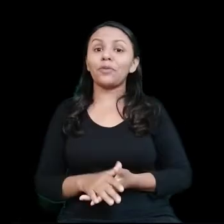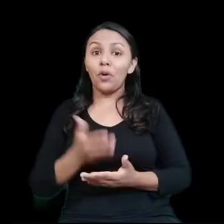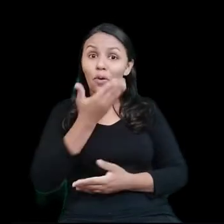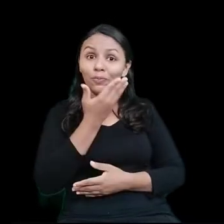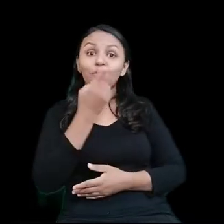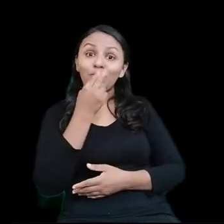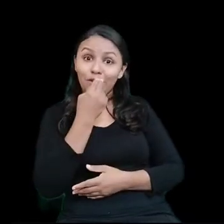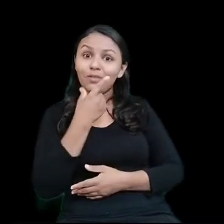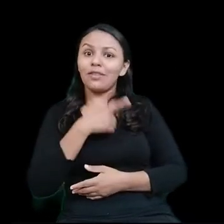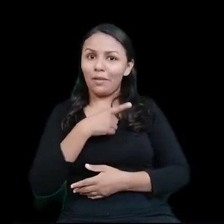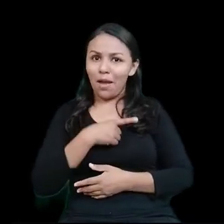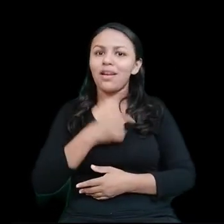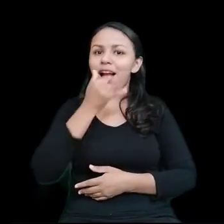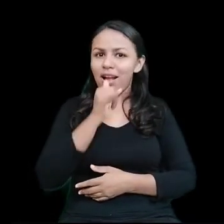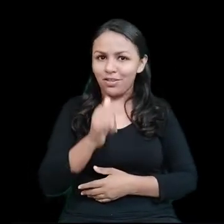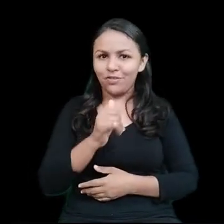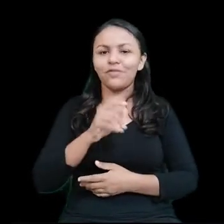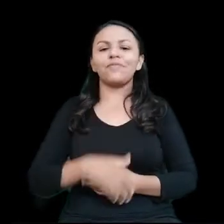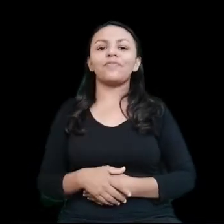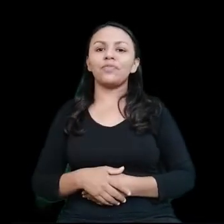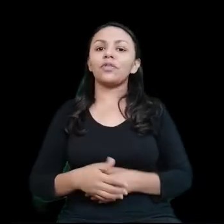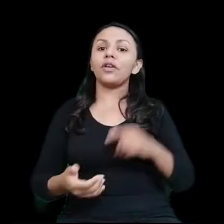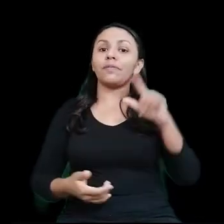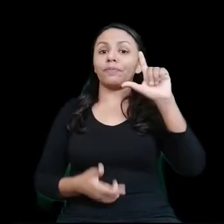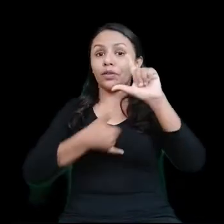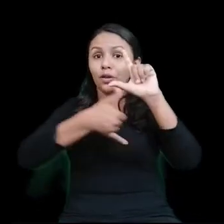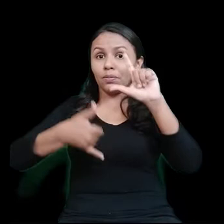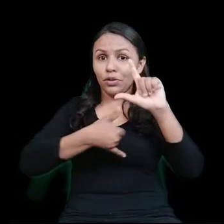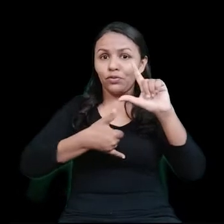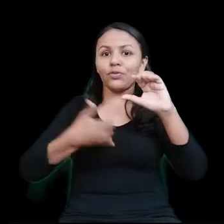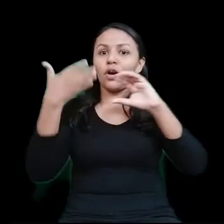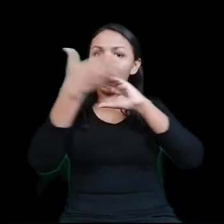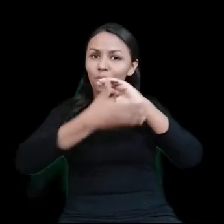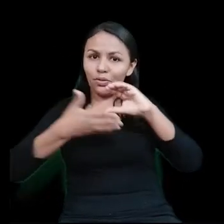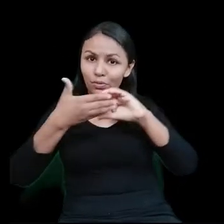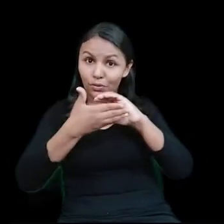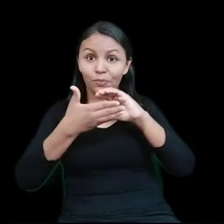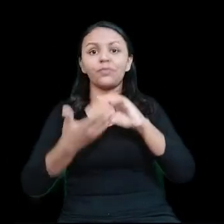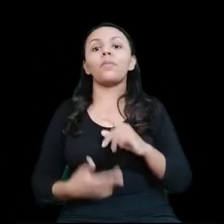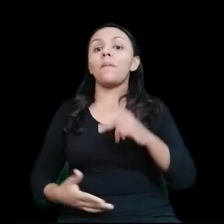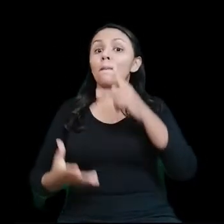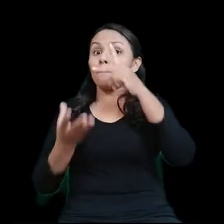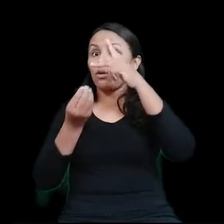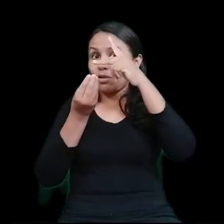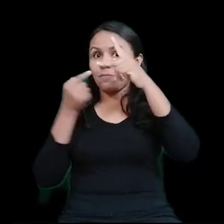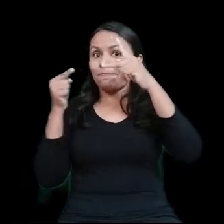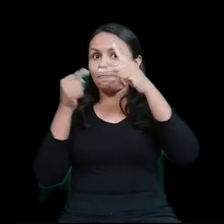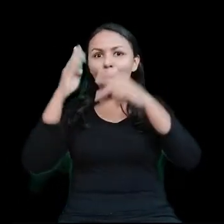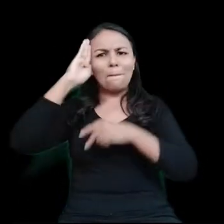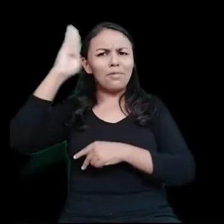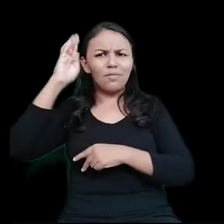os nutrientes energéticos, que a gente considera que lipídios e carboidratos, e principalmente as proteínas